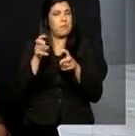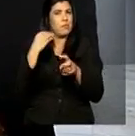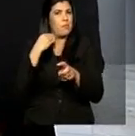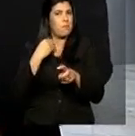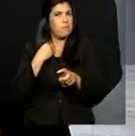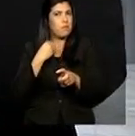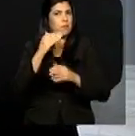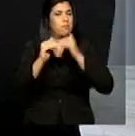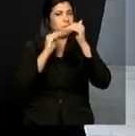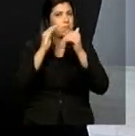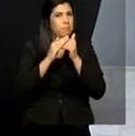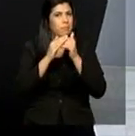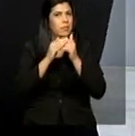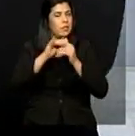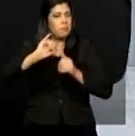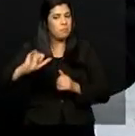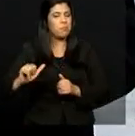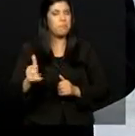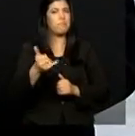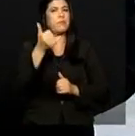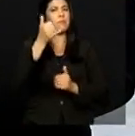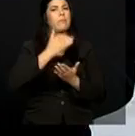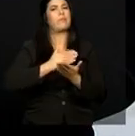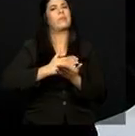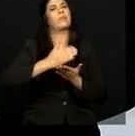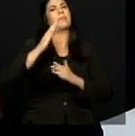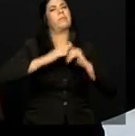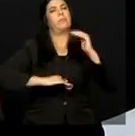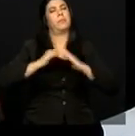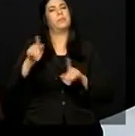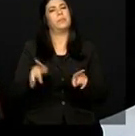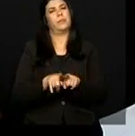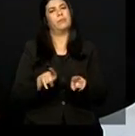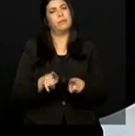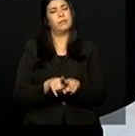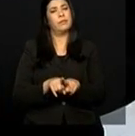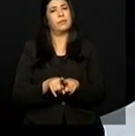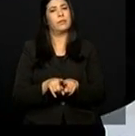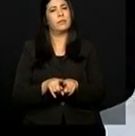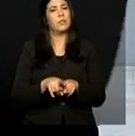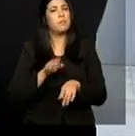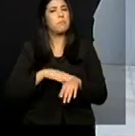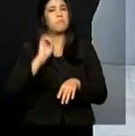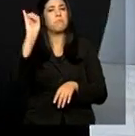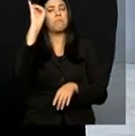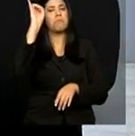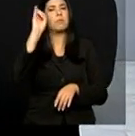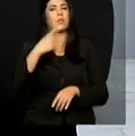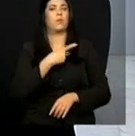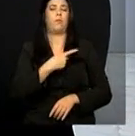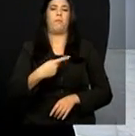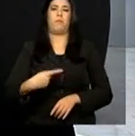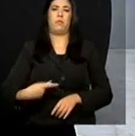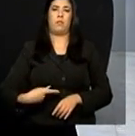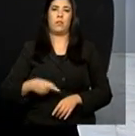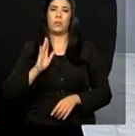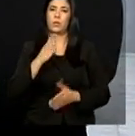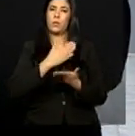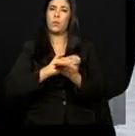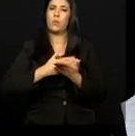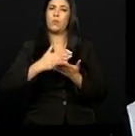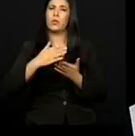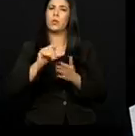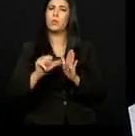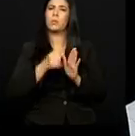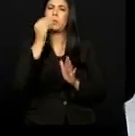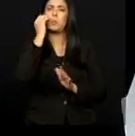assumem a postura de tirar proveito dessa iniciativa, né? De certa maneira, sobretudo durante a presidência ainda do ex-presidente